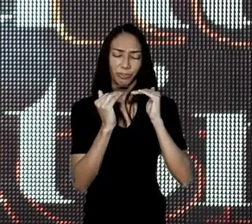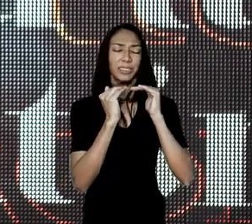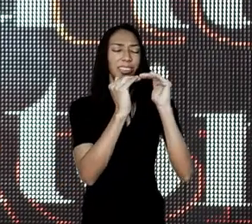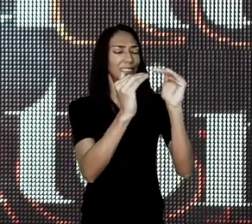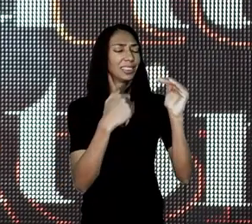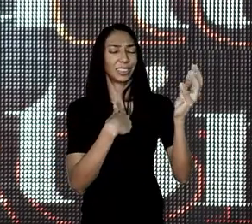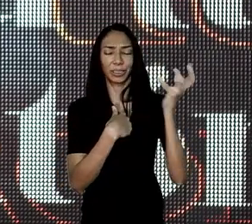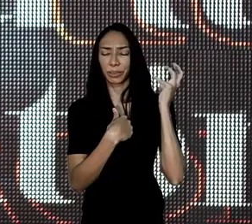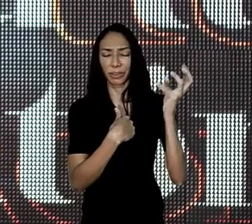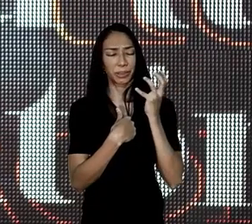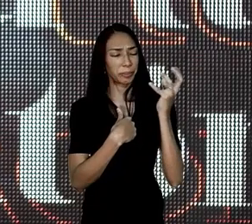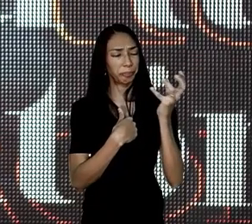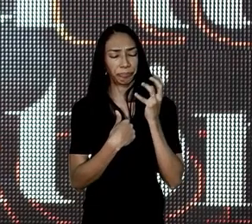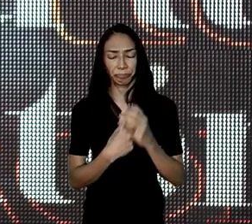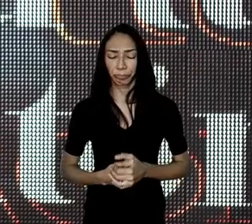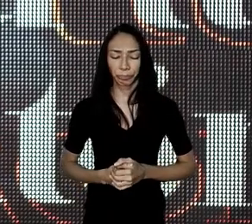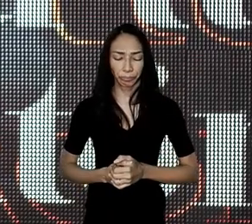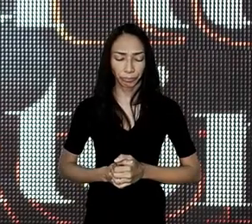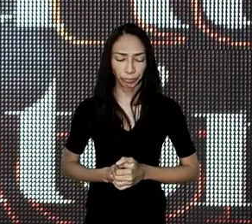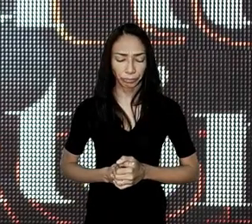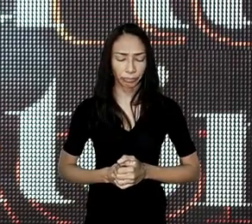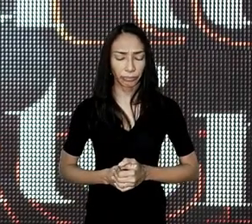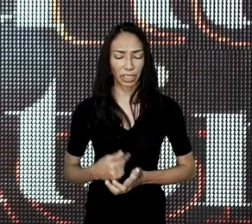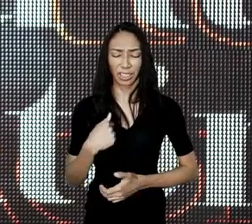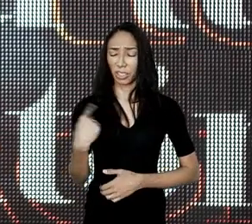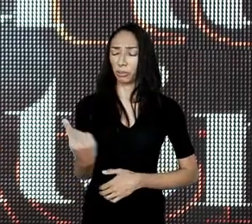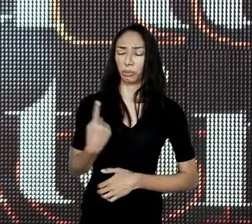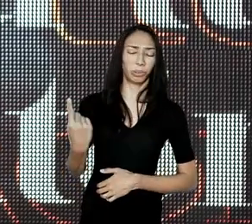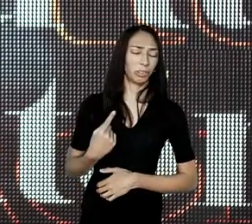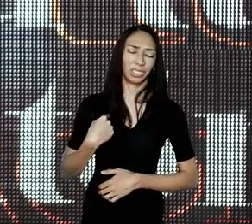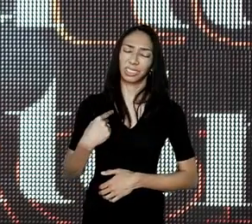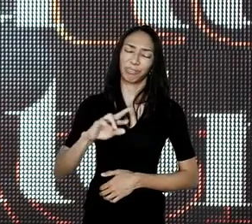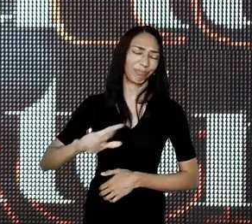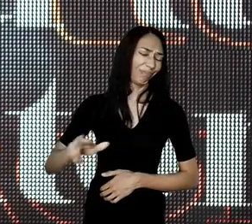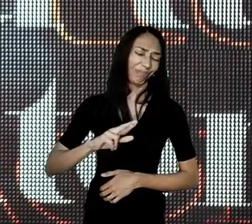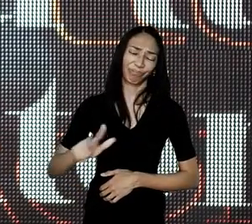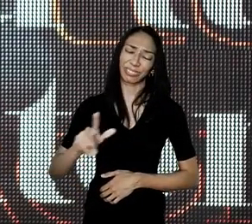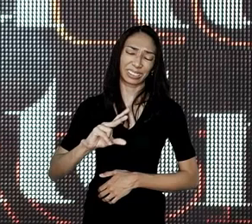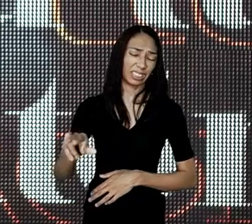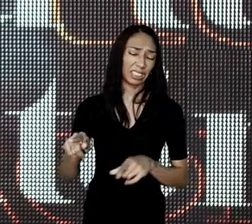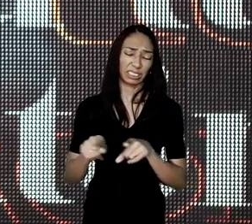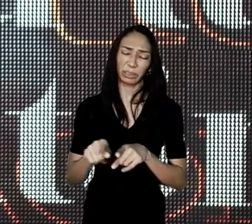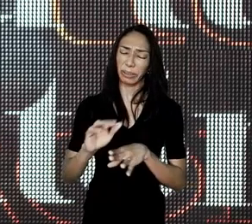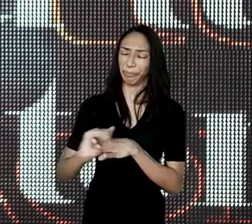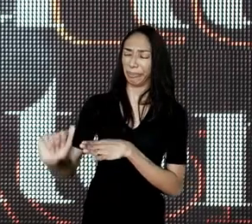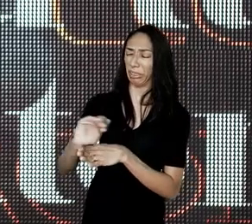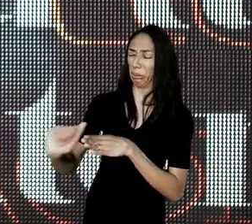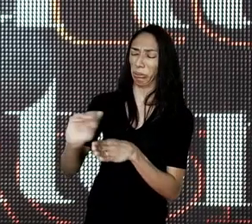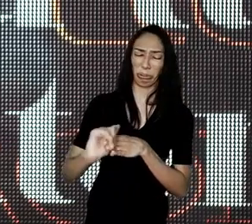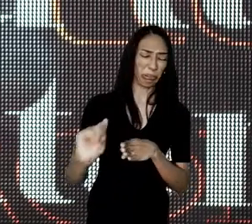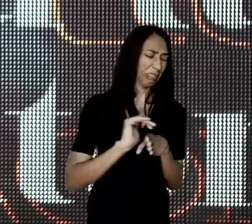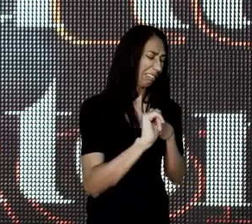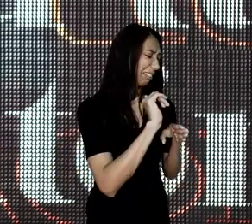ainda há pouco. É dizer, Deus, eu não quero mais fazer as coisas do meu jeito. Eu não quero mais bajular ou achar que eu